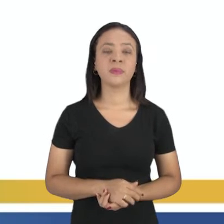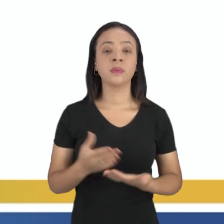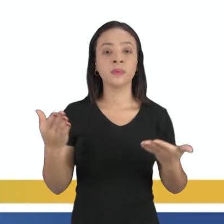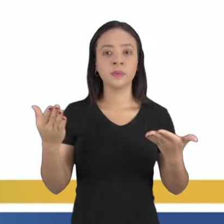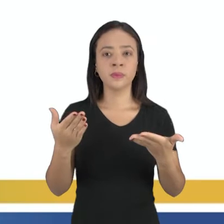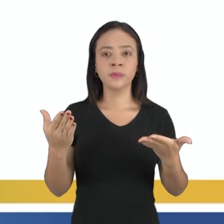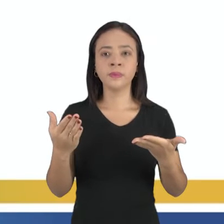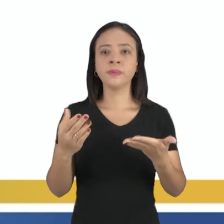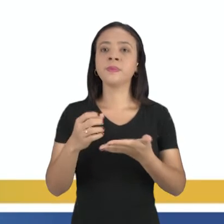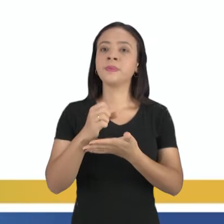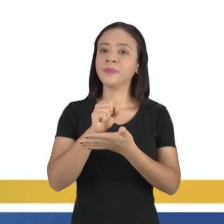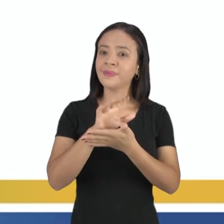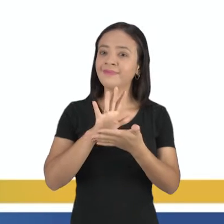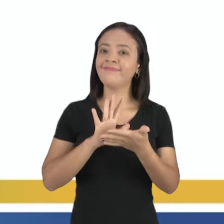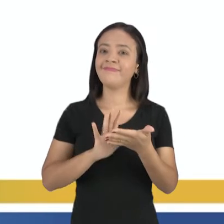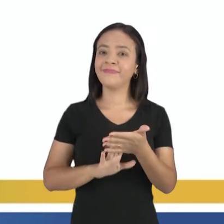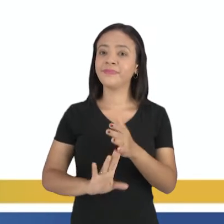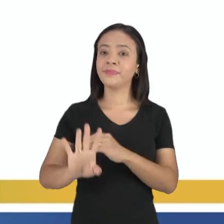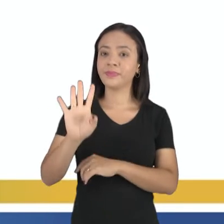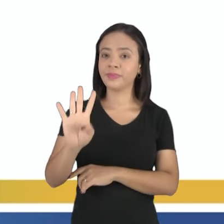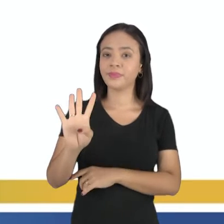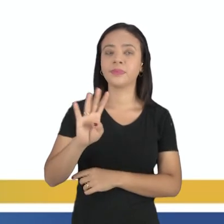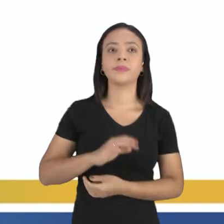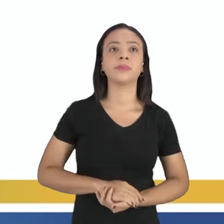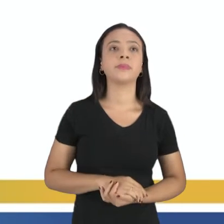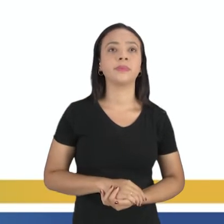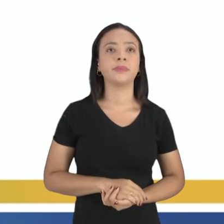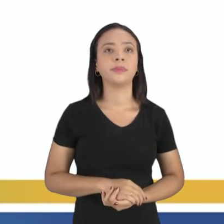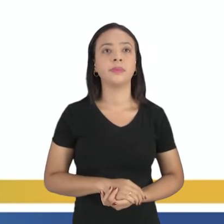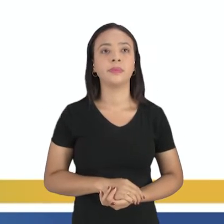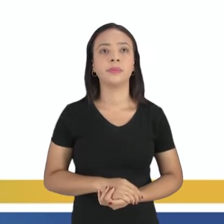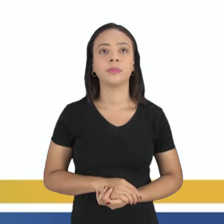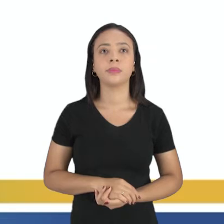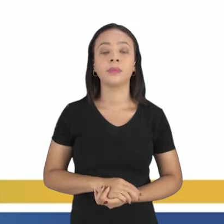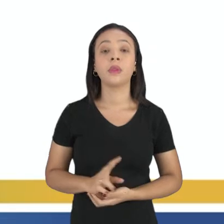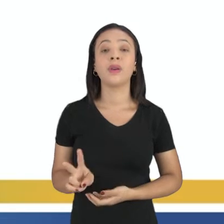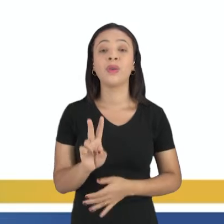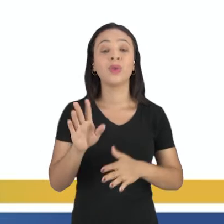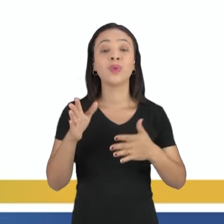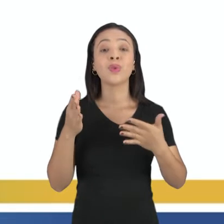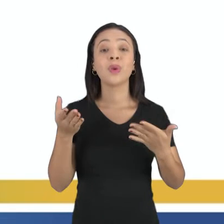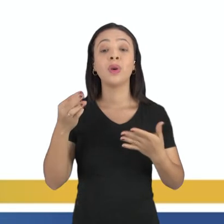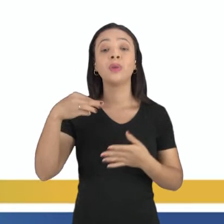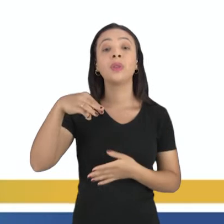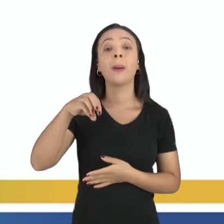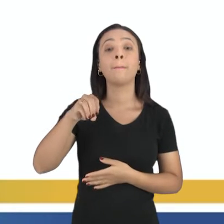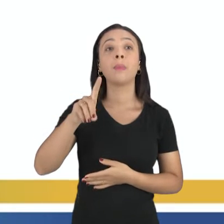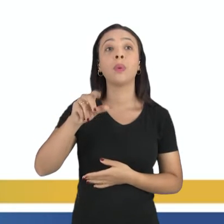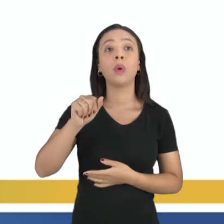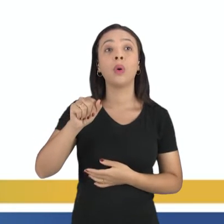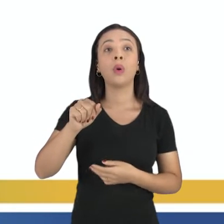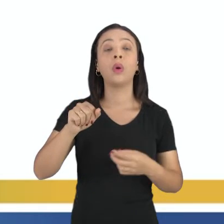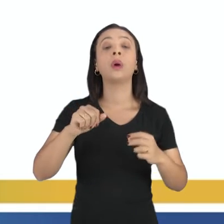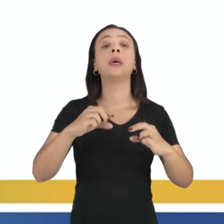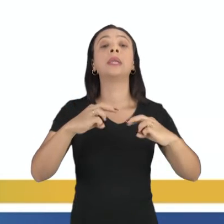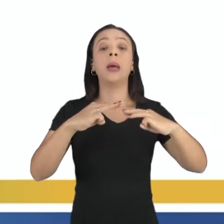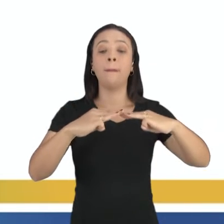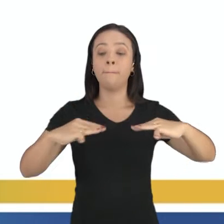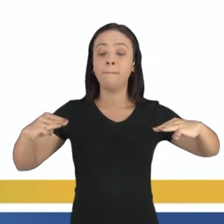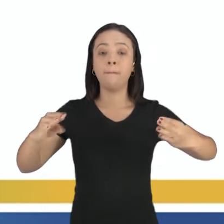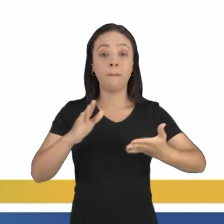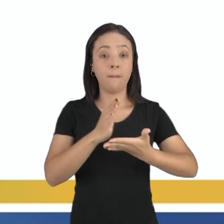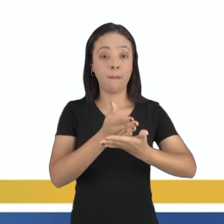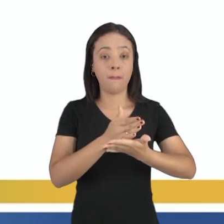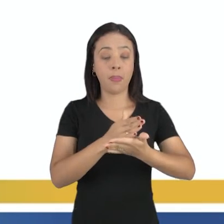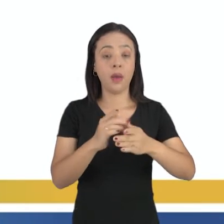Vamos para mais um exercício, exercício de número 4. Quais valores da moda, média e mediana